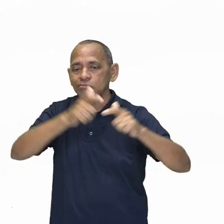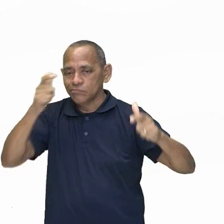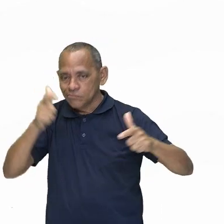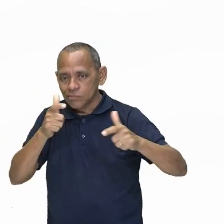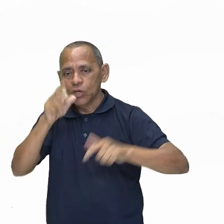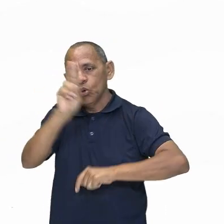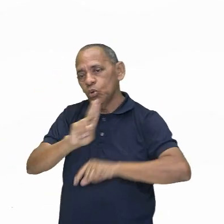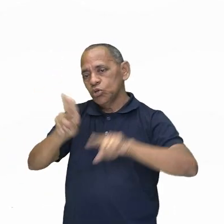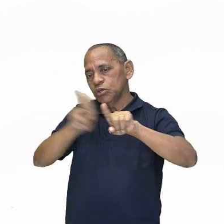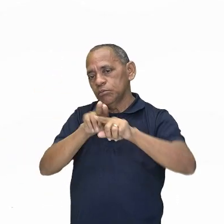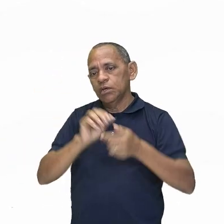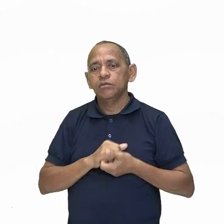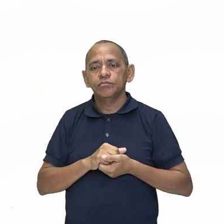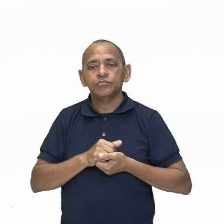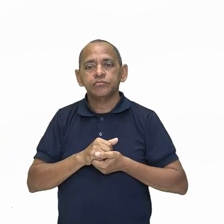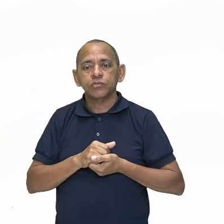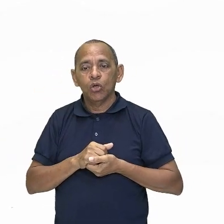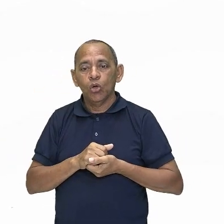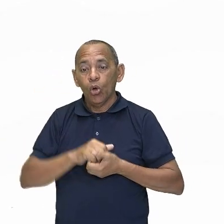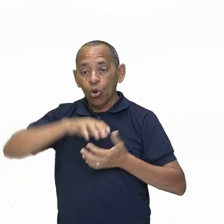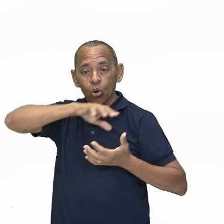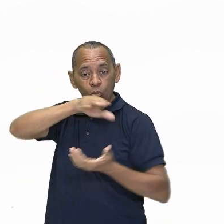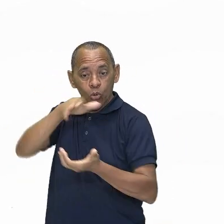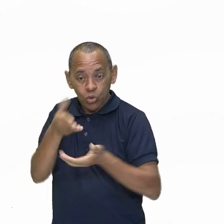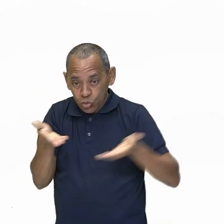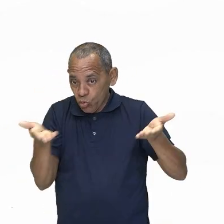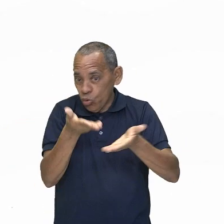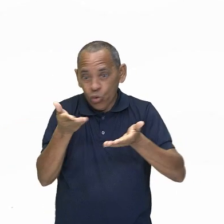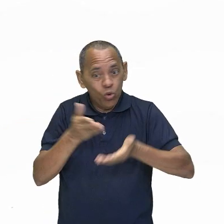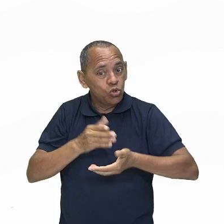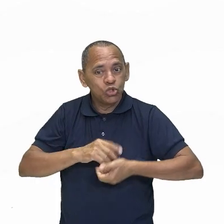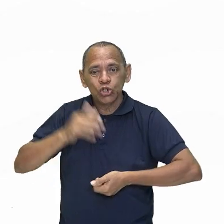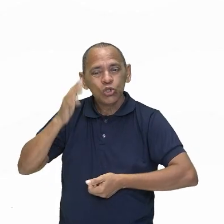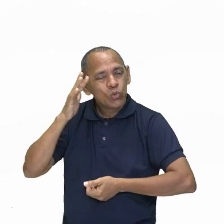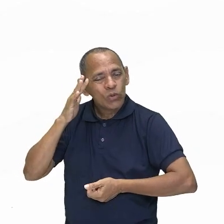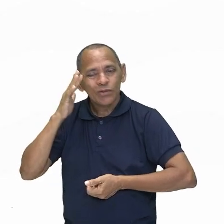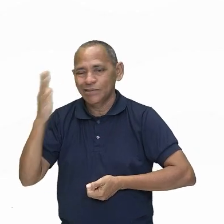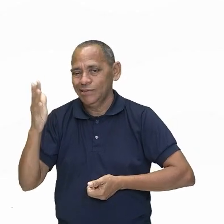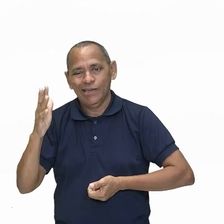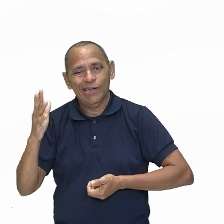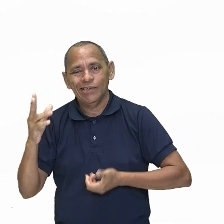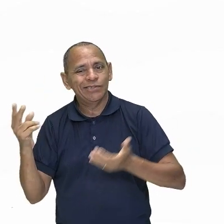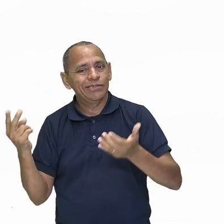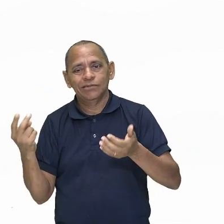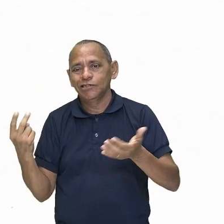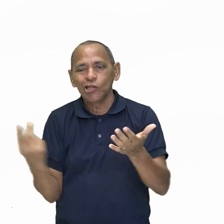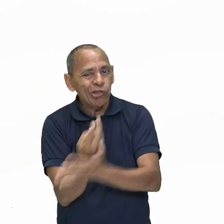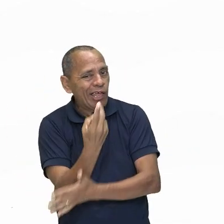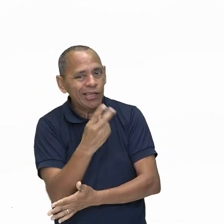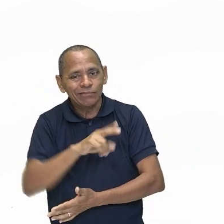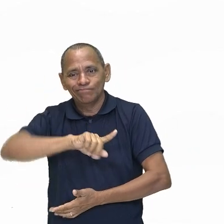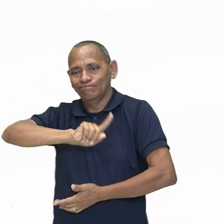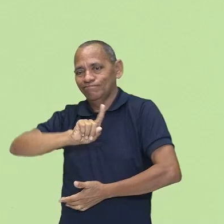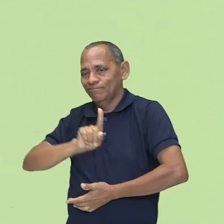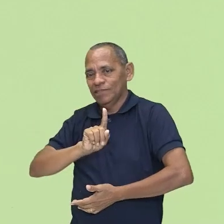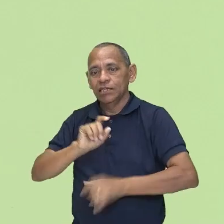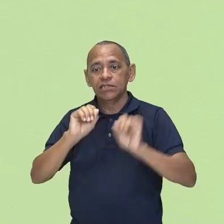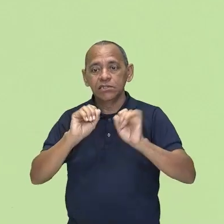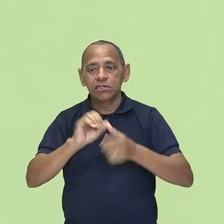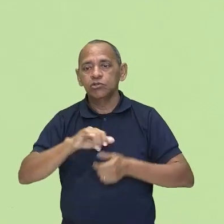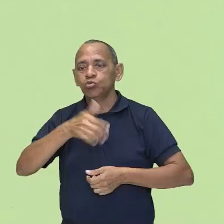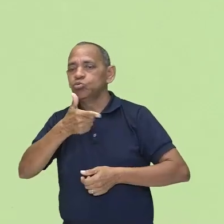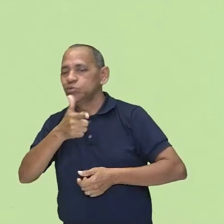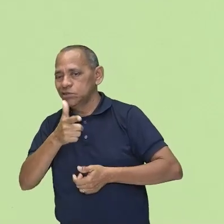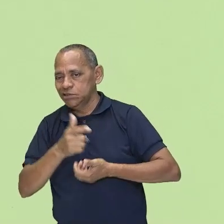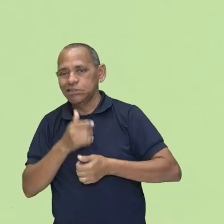mundo, né? O mundo não funciona hoje sem a energia elétrica, e nós temos vários meios de produção de energia elétrica, um deles